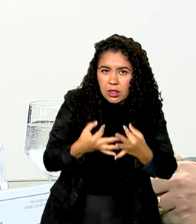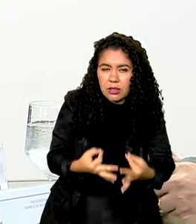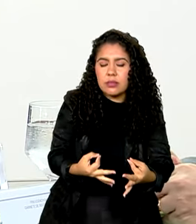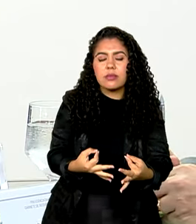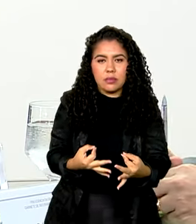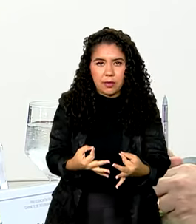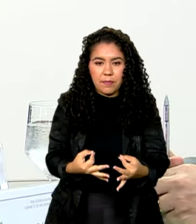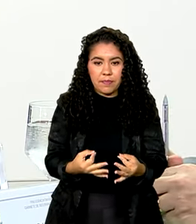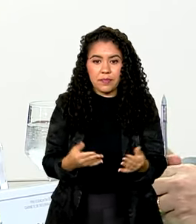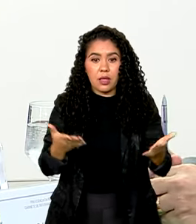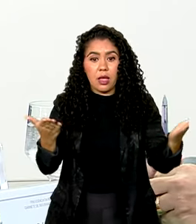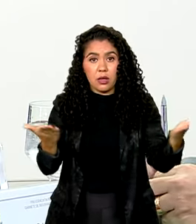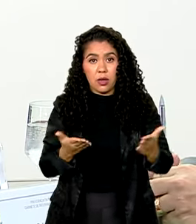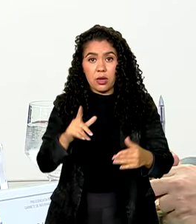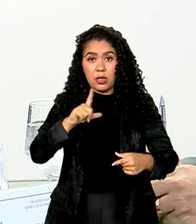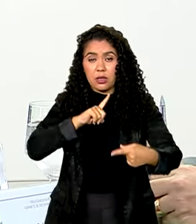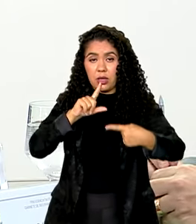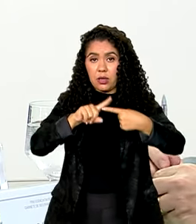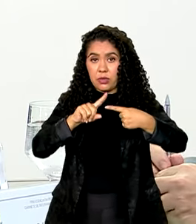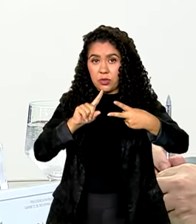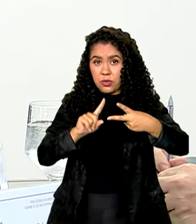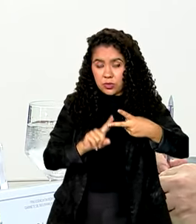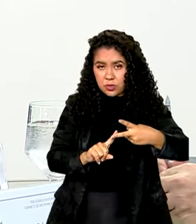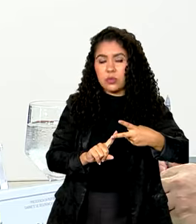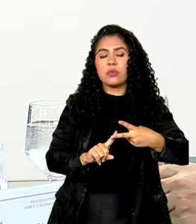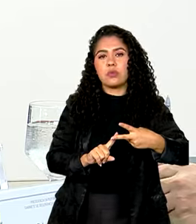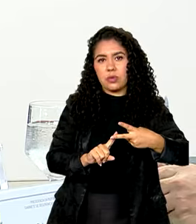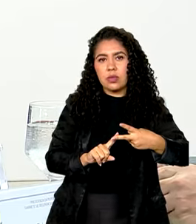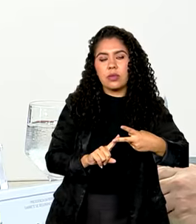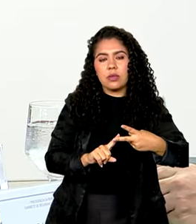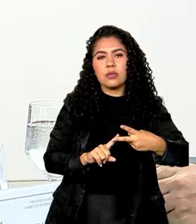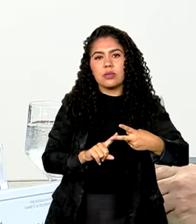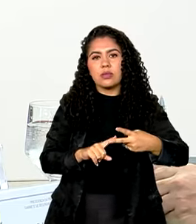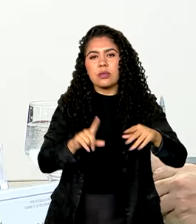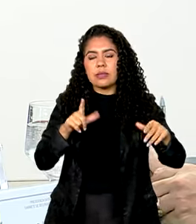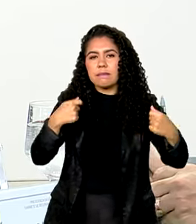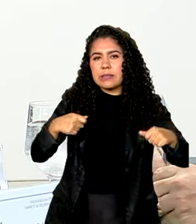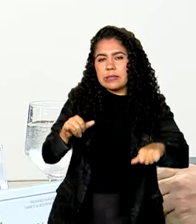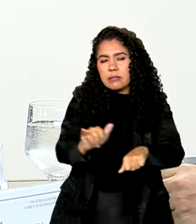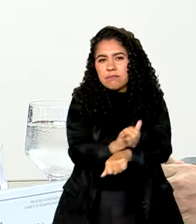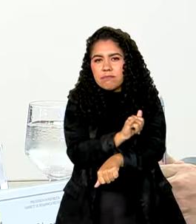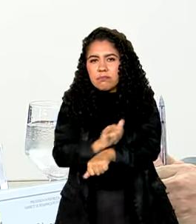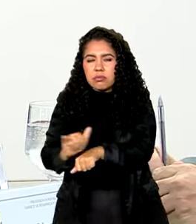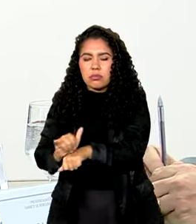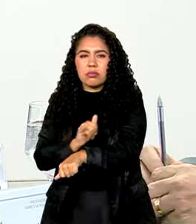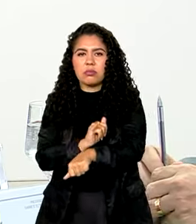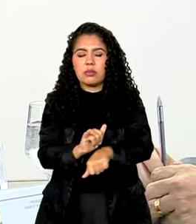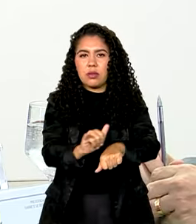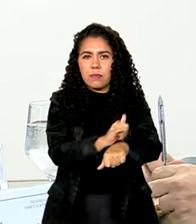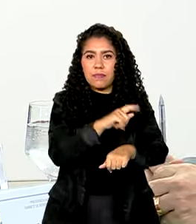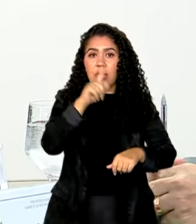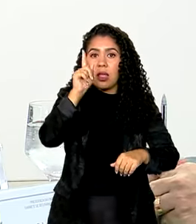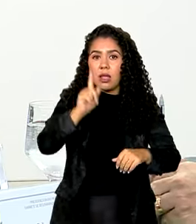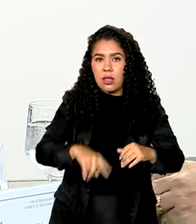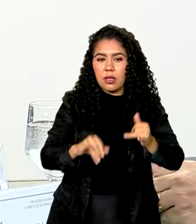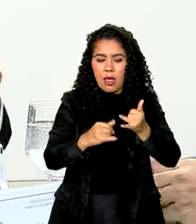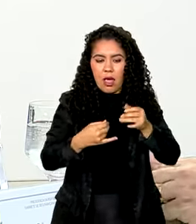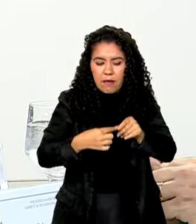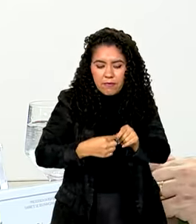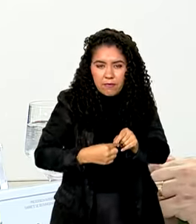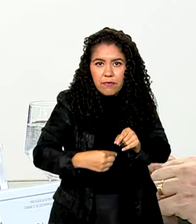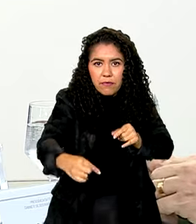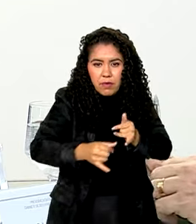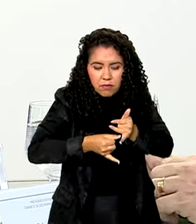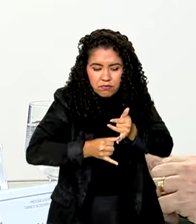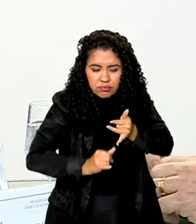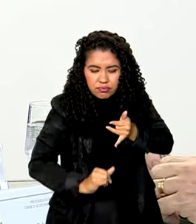estamos diante de duas questões absolutamente estratégicas, no caso, para o país, que são os cabos de fibra ótica, e quanto a isso não há nenhum tipo